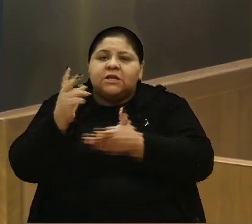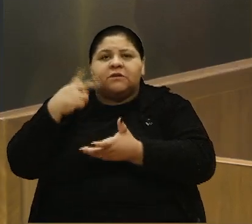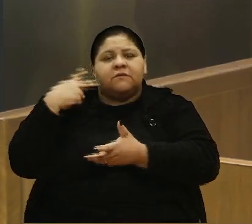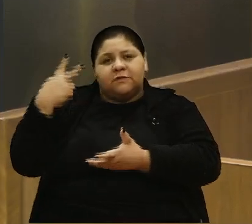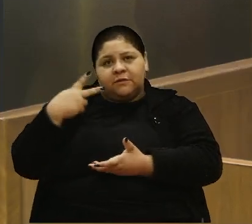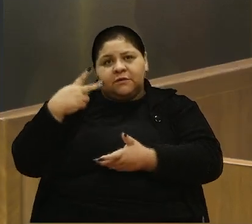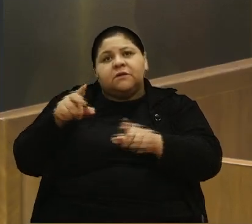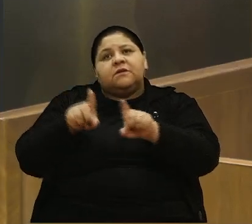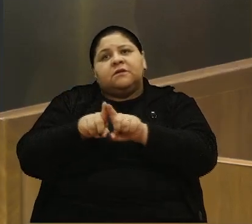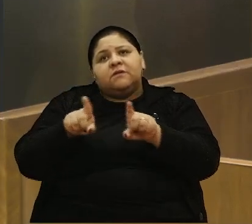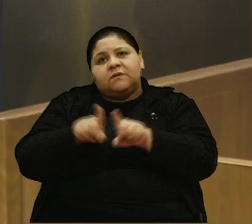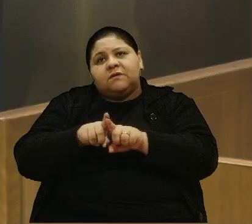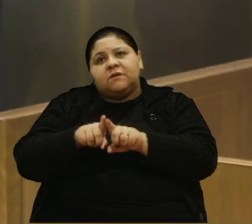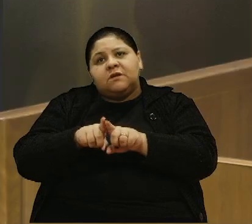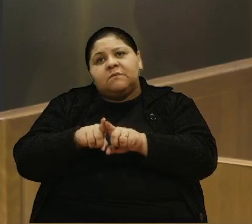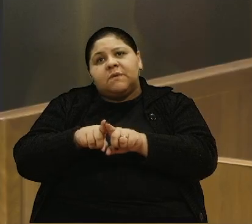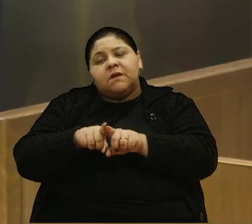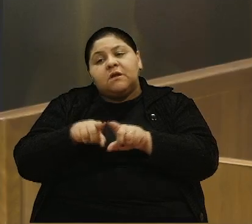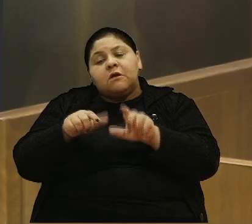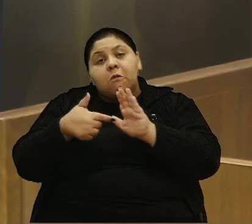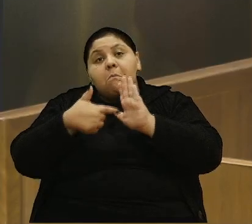não está deixando de trazer resultados para a cidade.